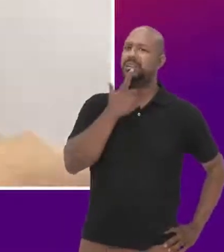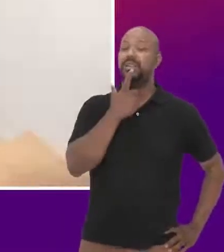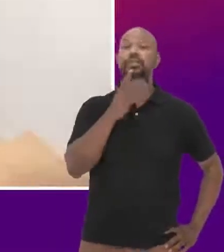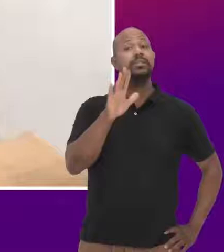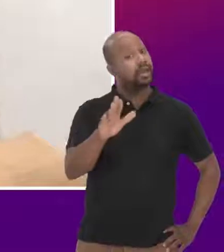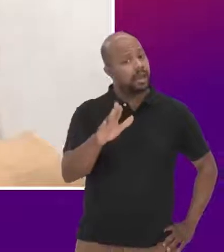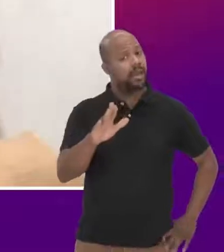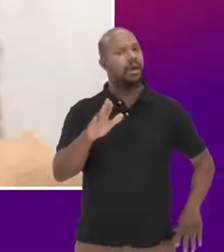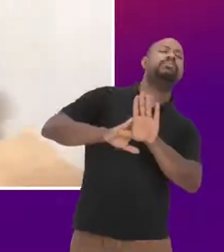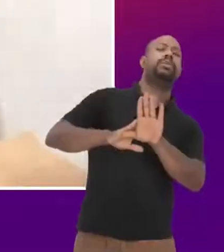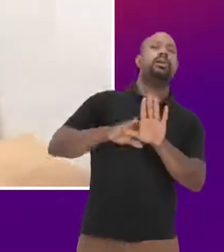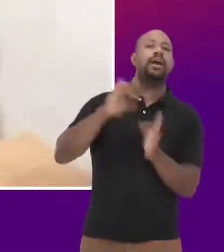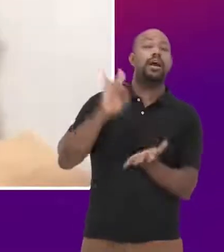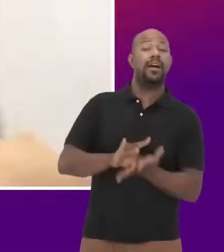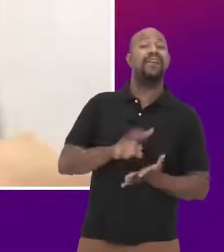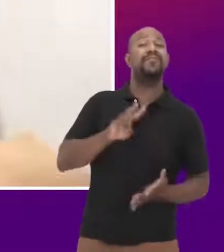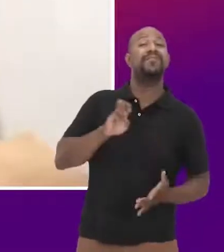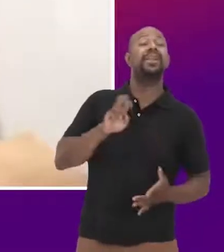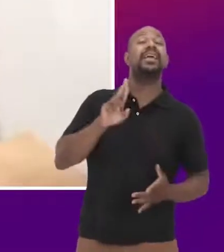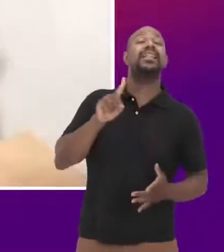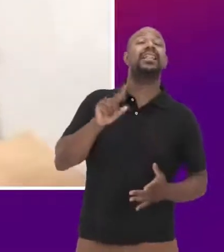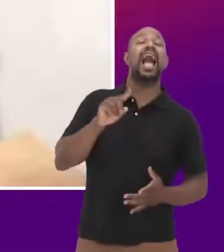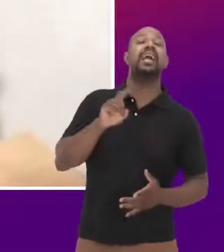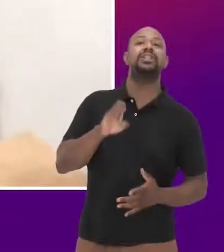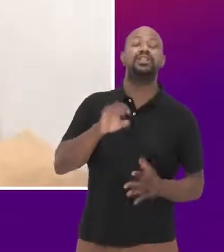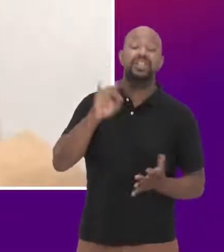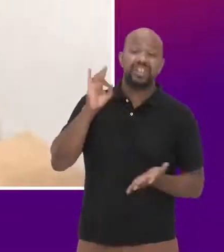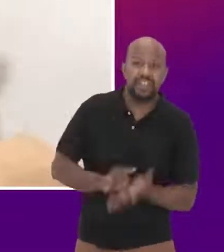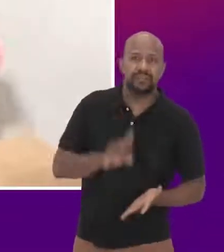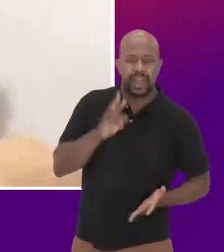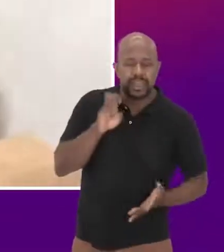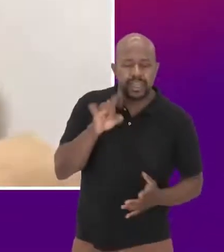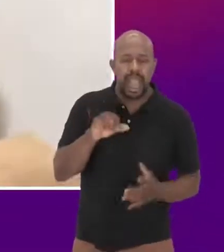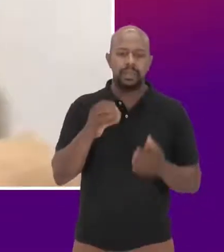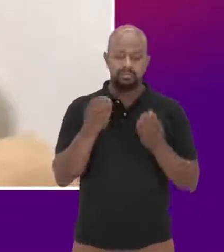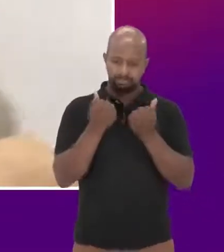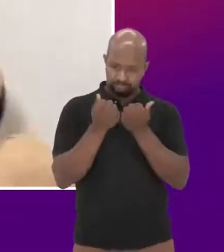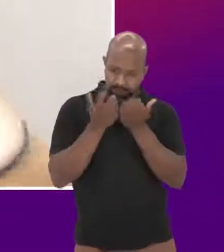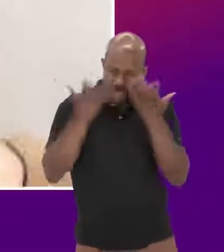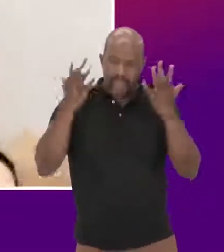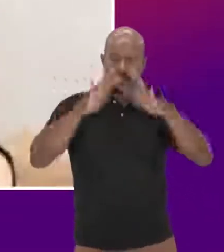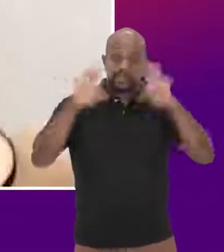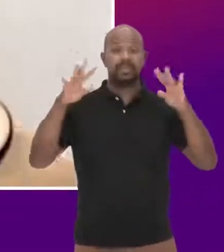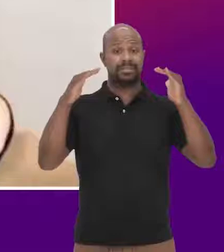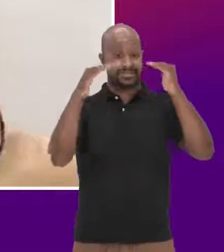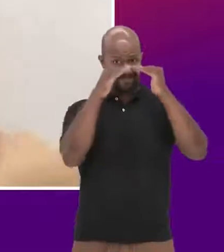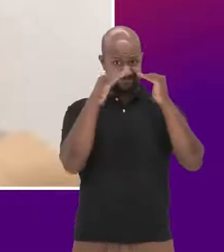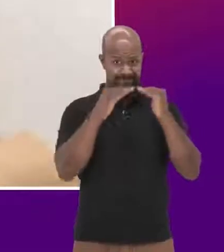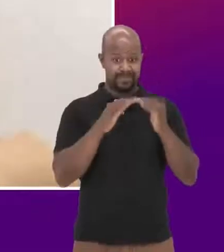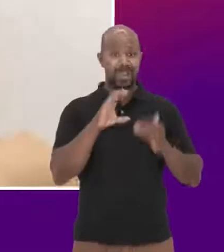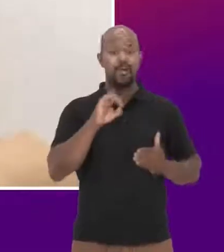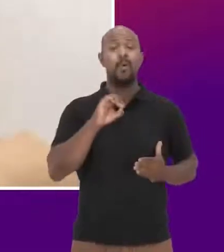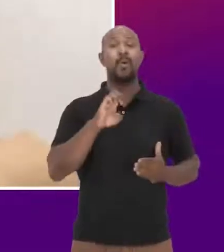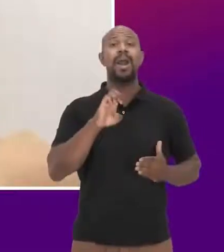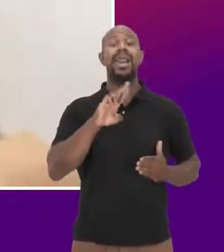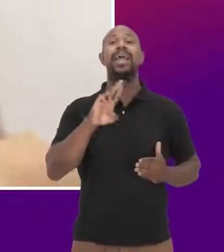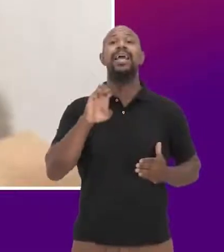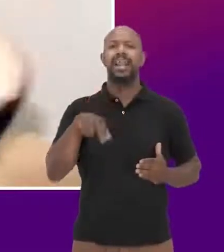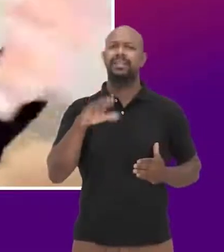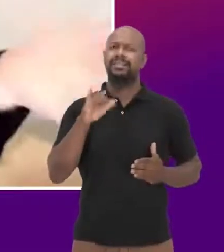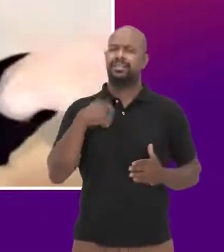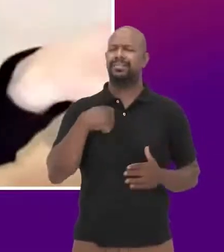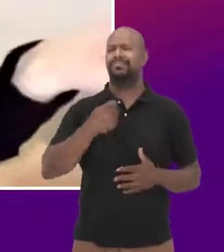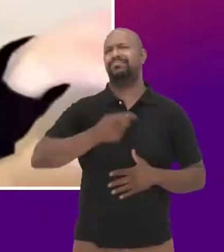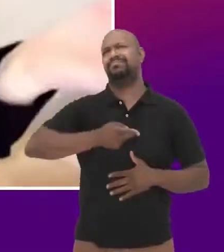a história a questão do de verdade, da transparência e da coerência, né? A gente pode